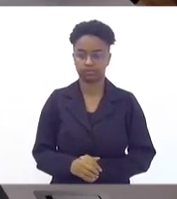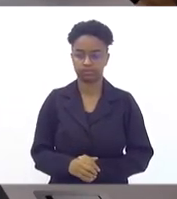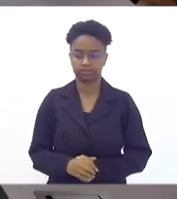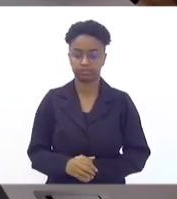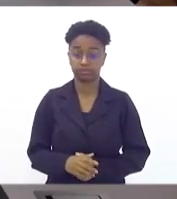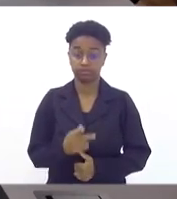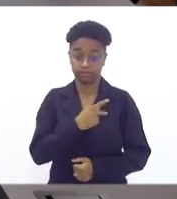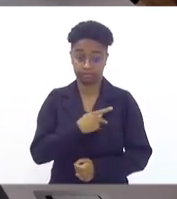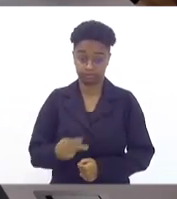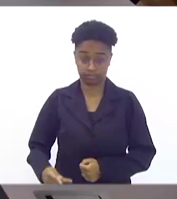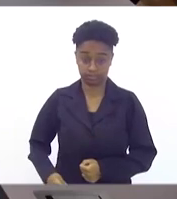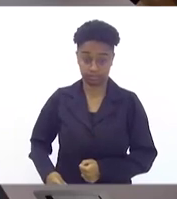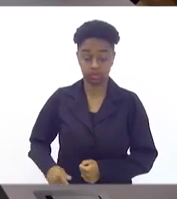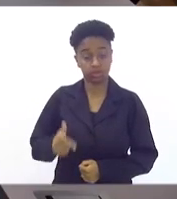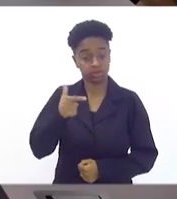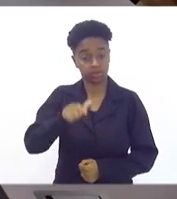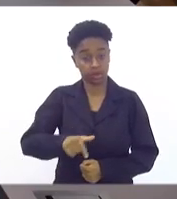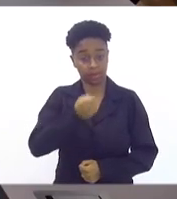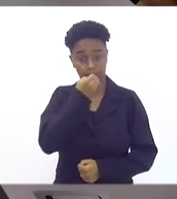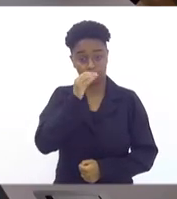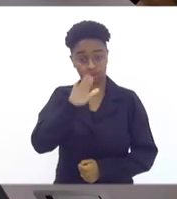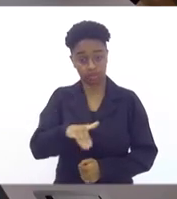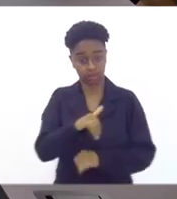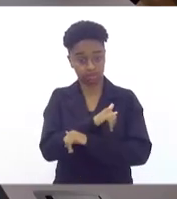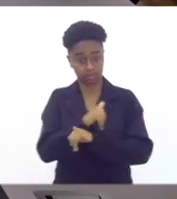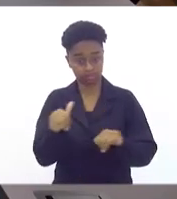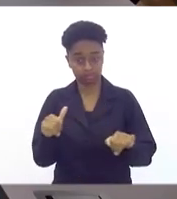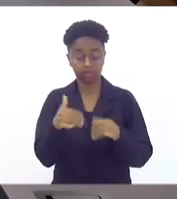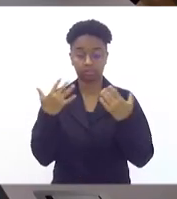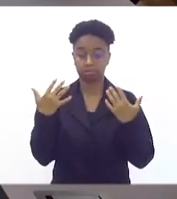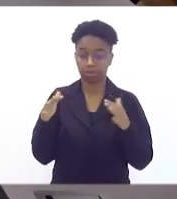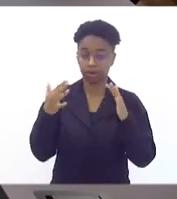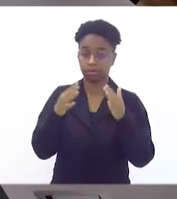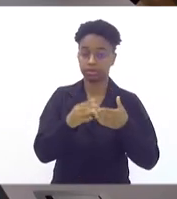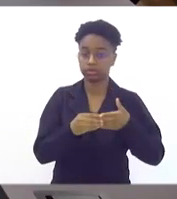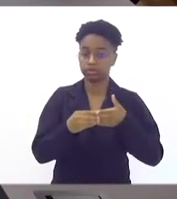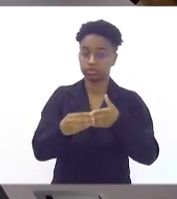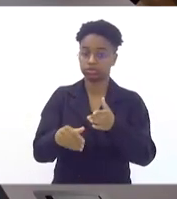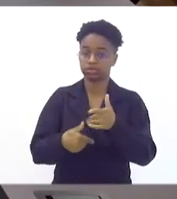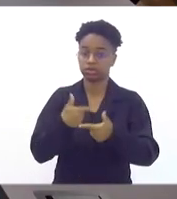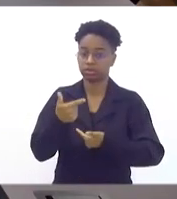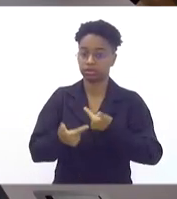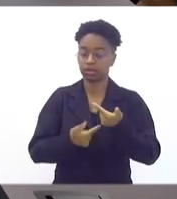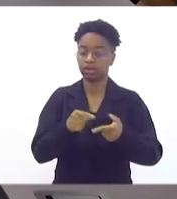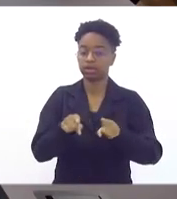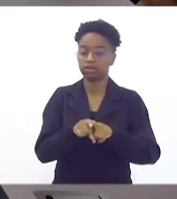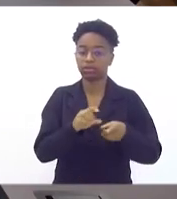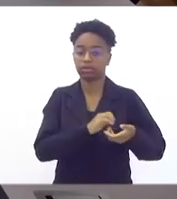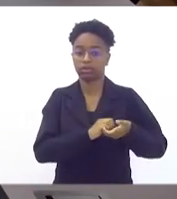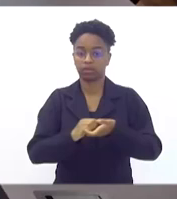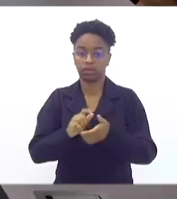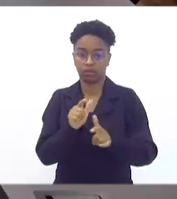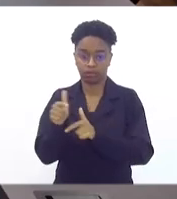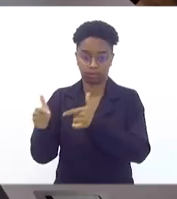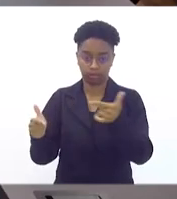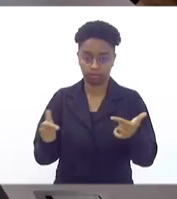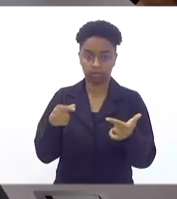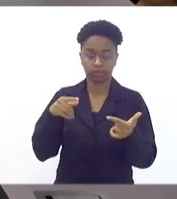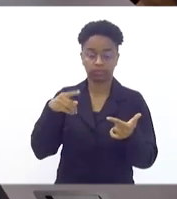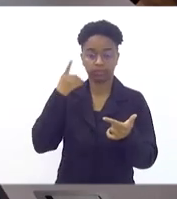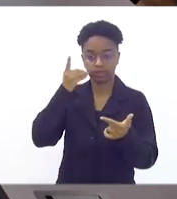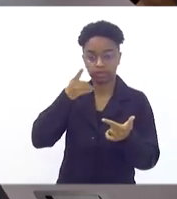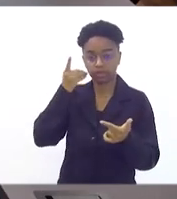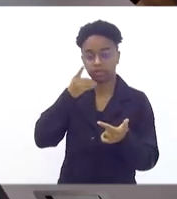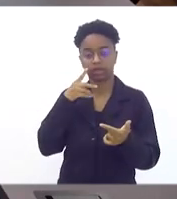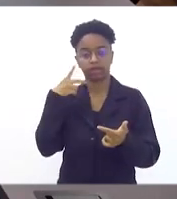inho mais uma vez uma boa tarde parabéns pela condição dos trabalhos é cumprimento todos os demais parlamentares